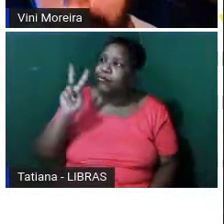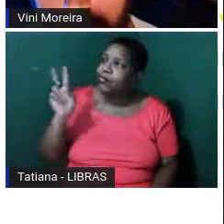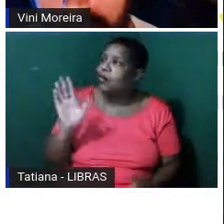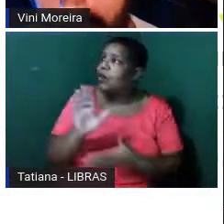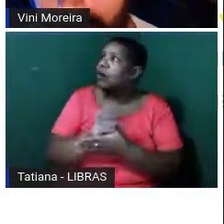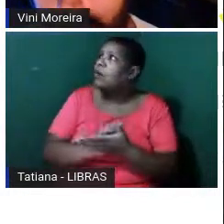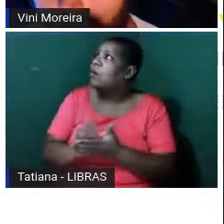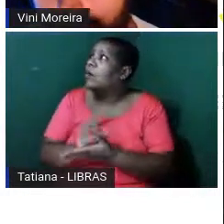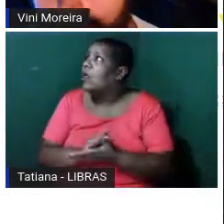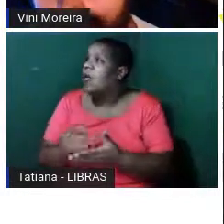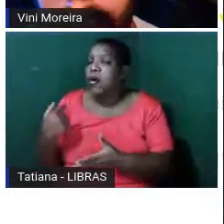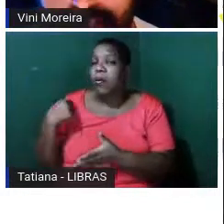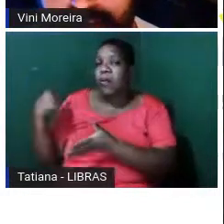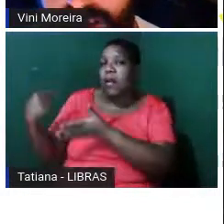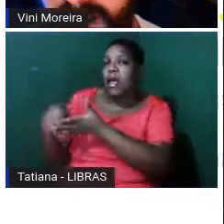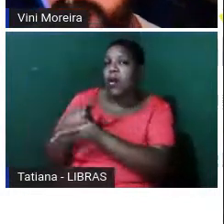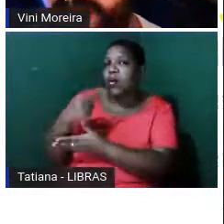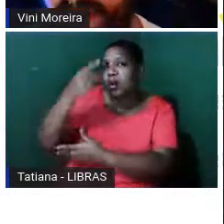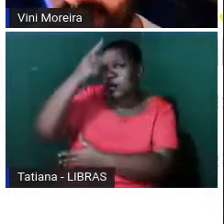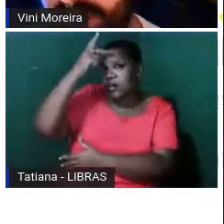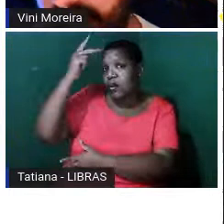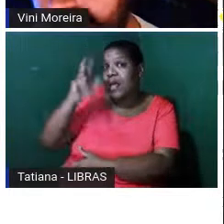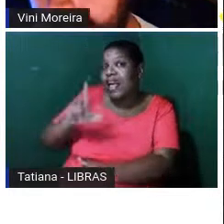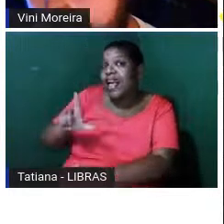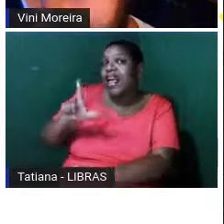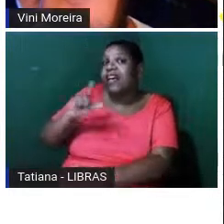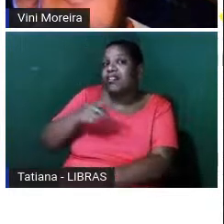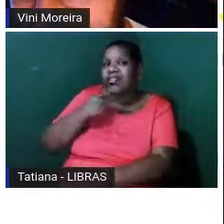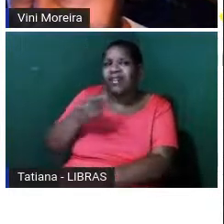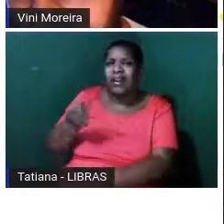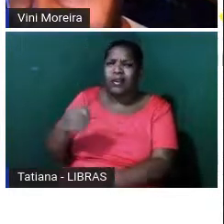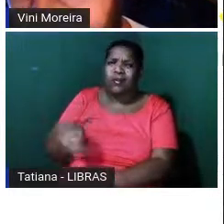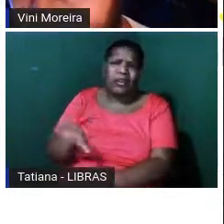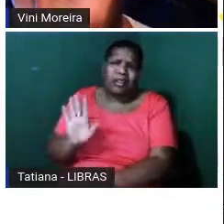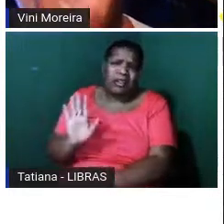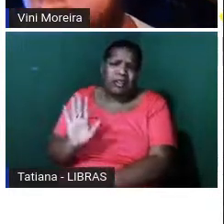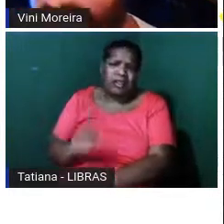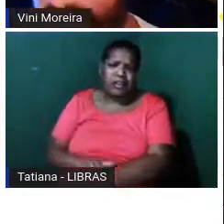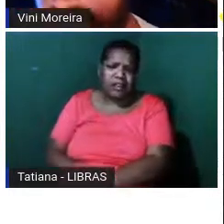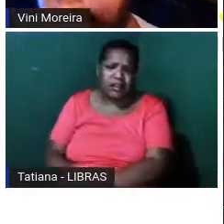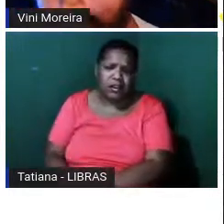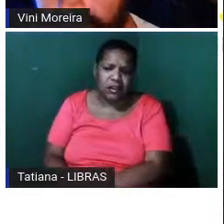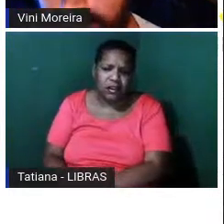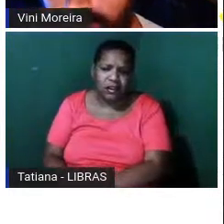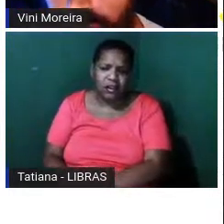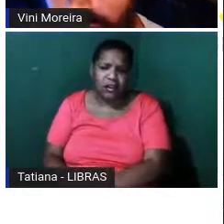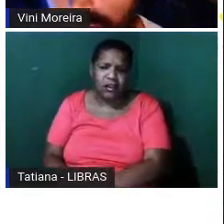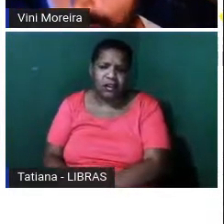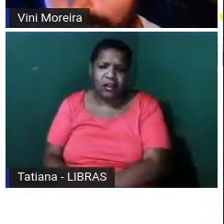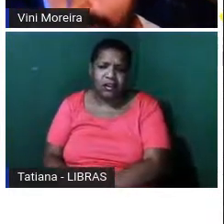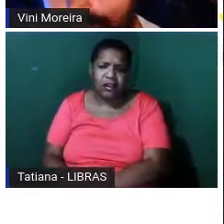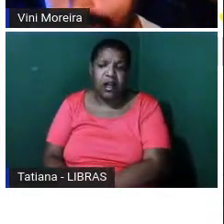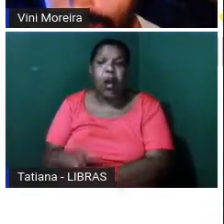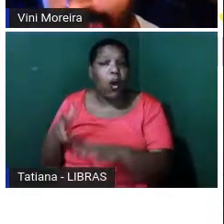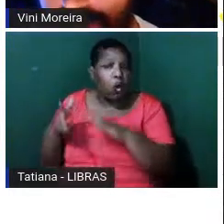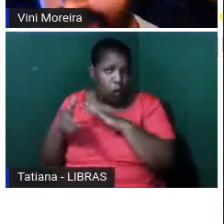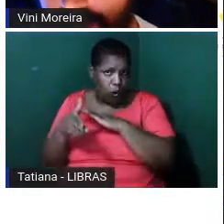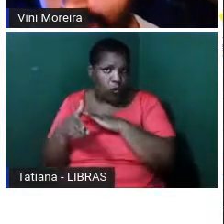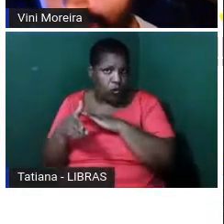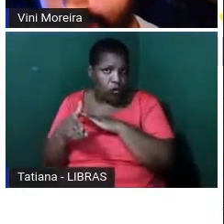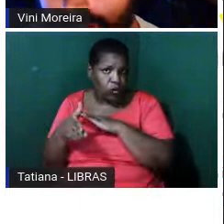ou Se alguém perguntar alguma coisa antes de falar não precisa né gente vamos cortar aqui cortamos